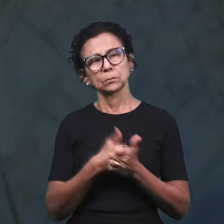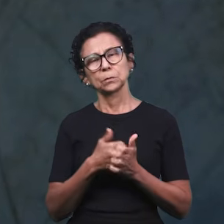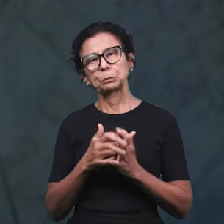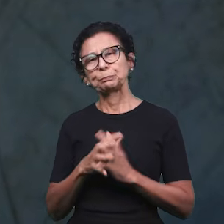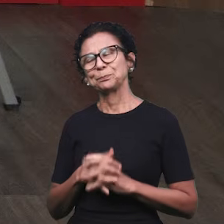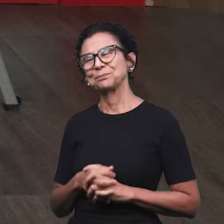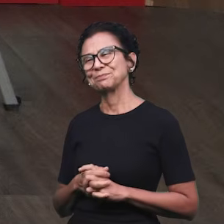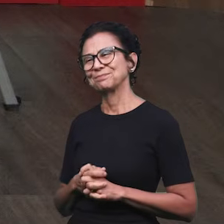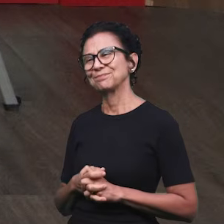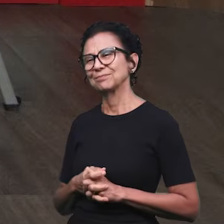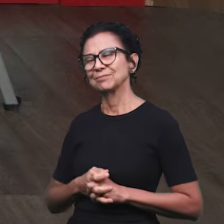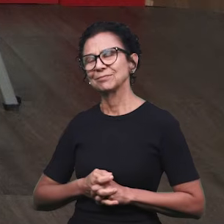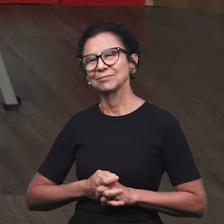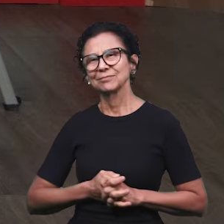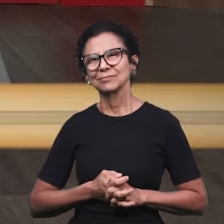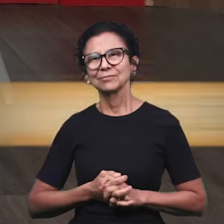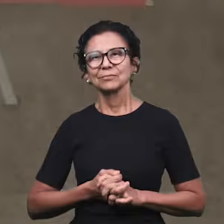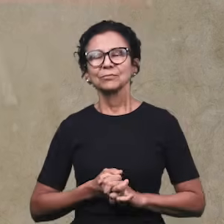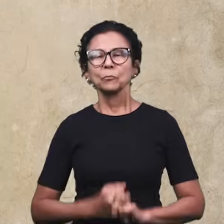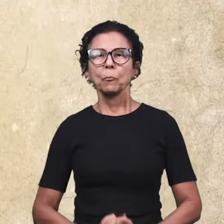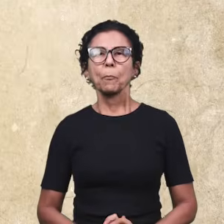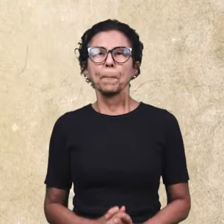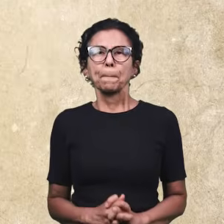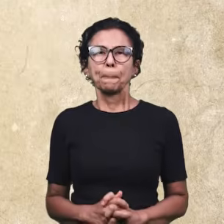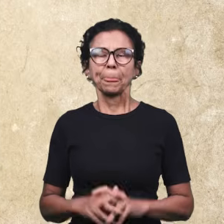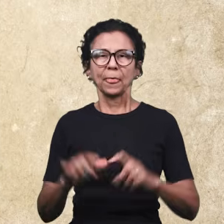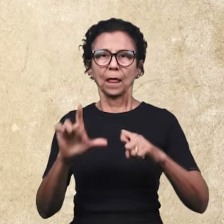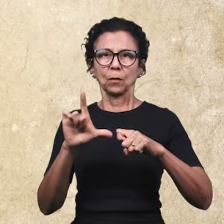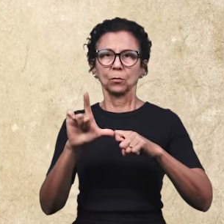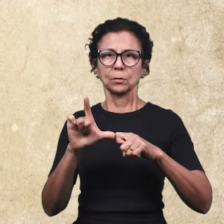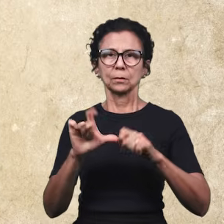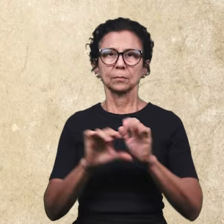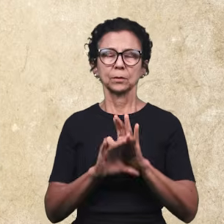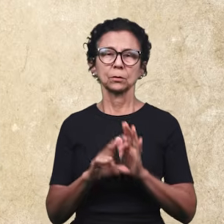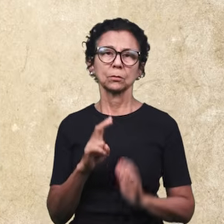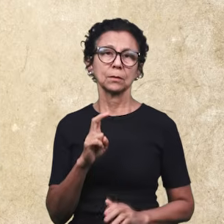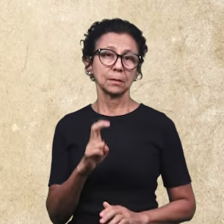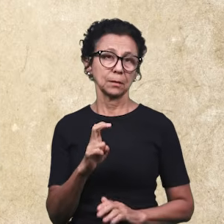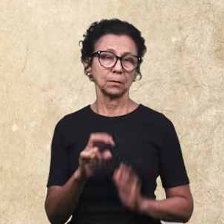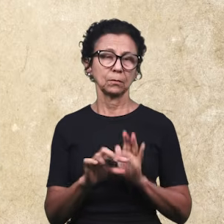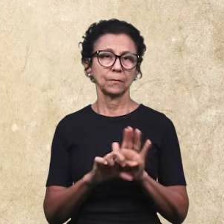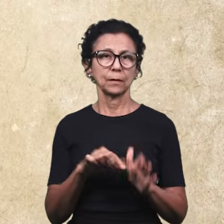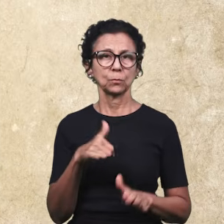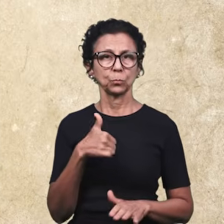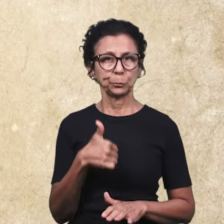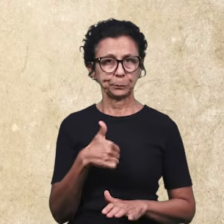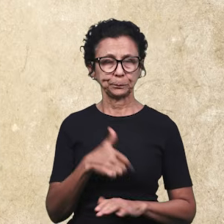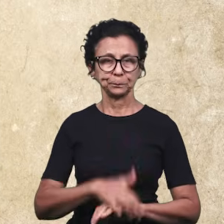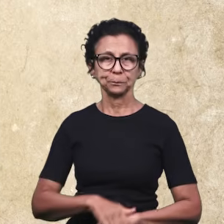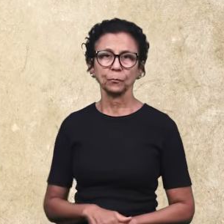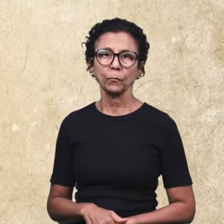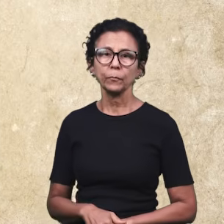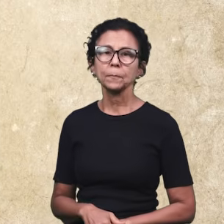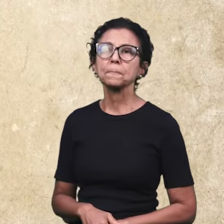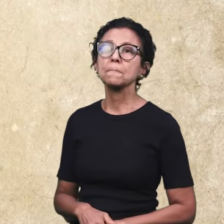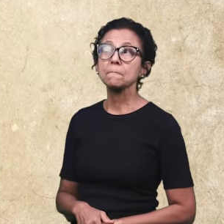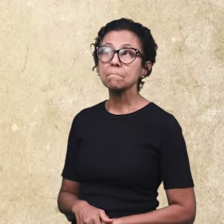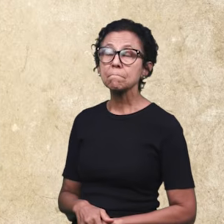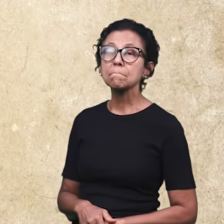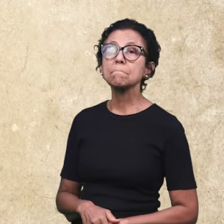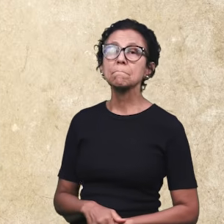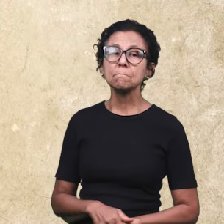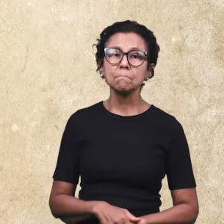nos assistem. Bom, vamos ler aqui Lucas capítulo 5, verso 1 em diante.